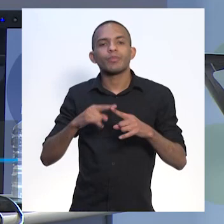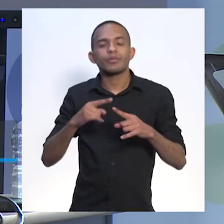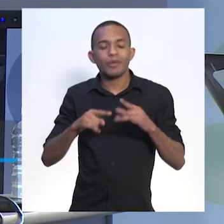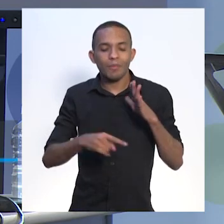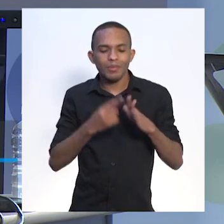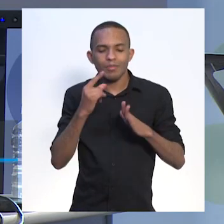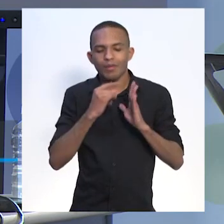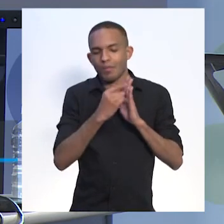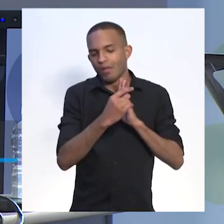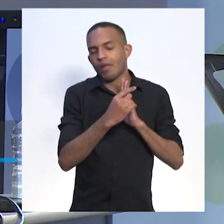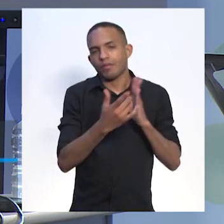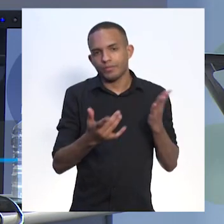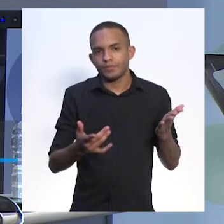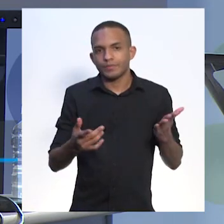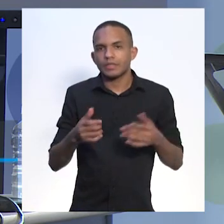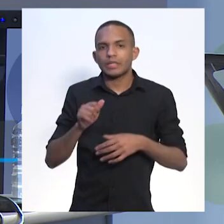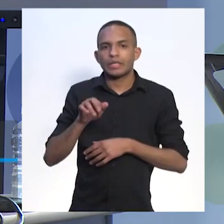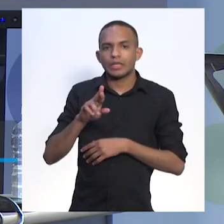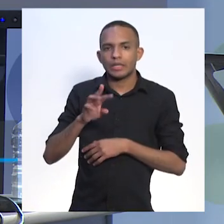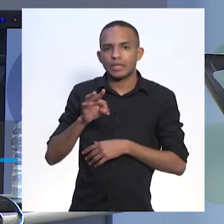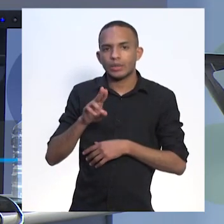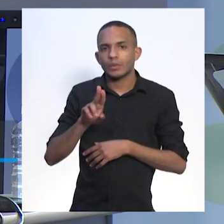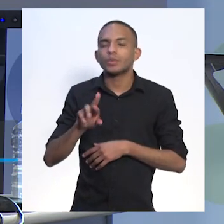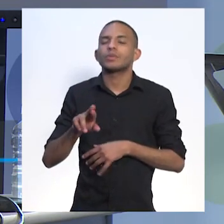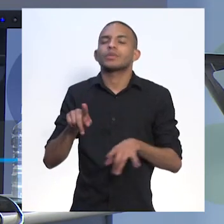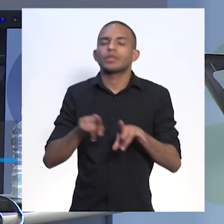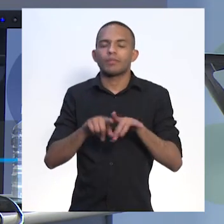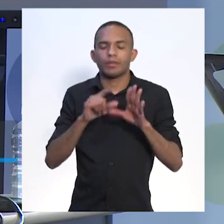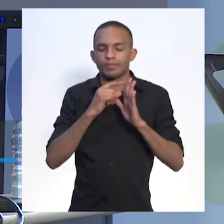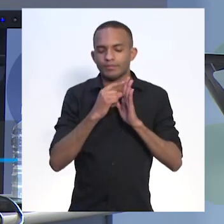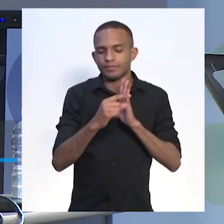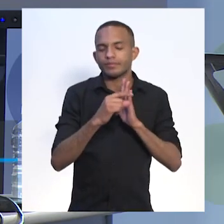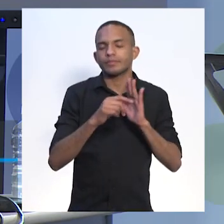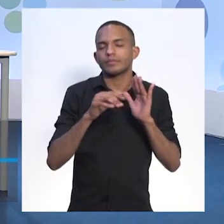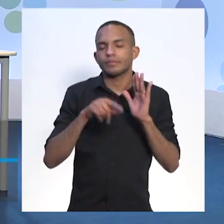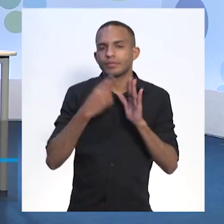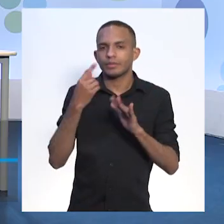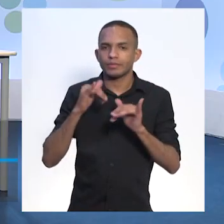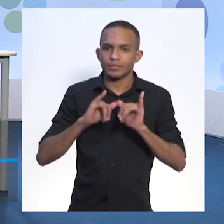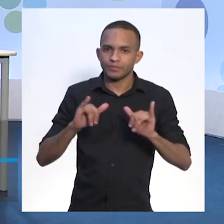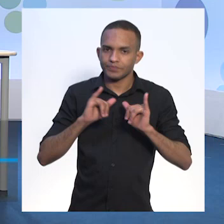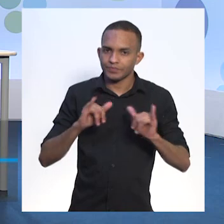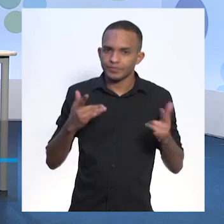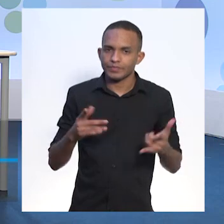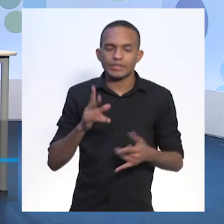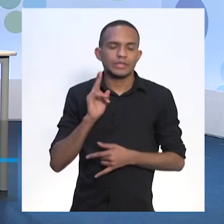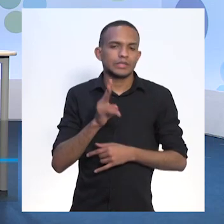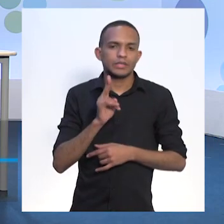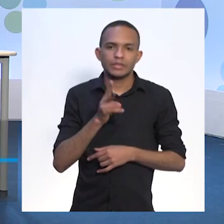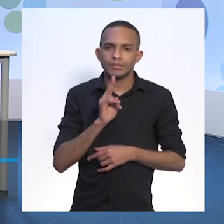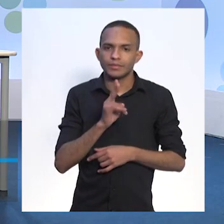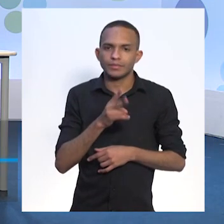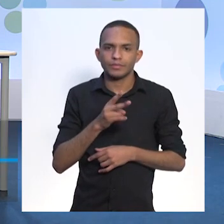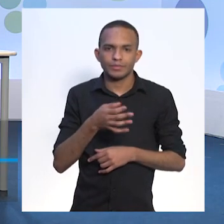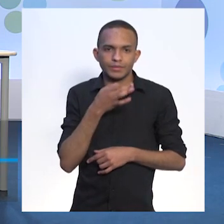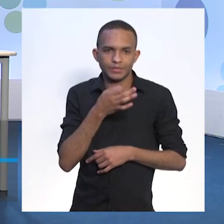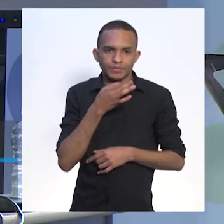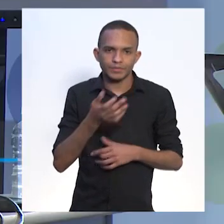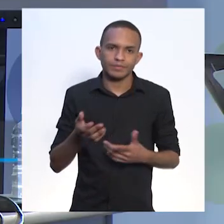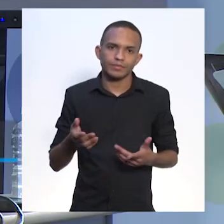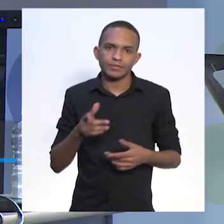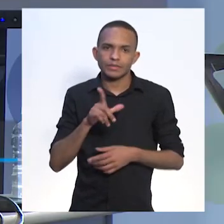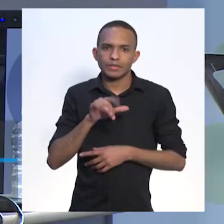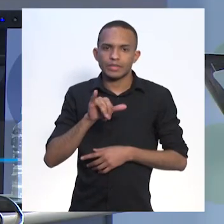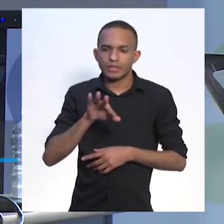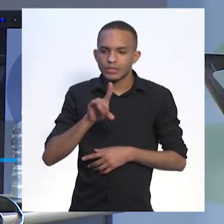do texto. Arthur também, pois é o primeiro parágrafo da notícia. Eles estão colocando sempre nessa linha, né?